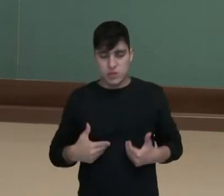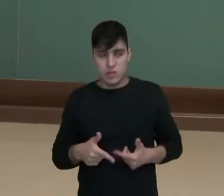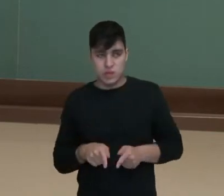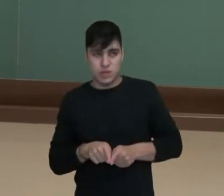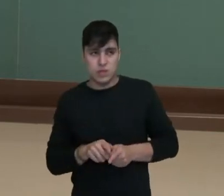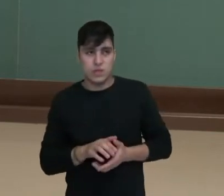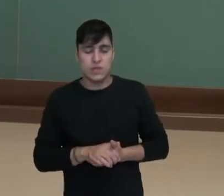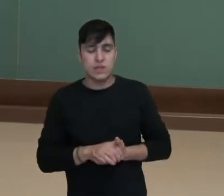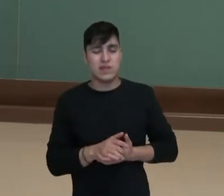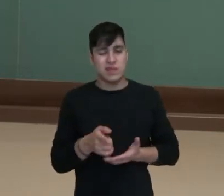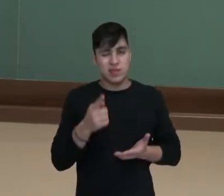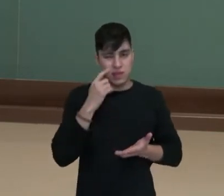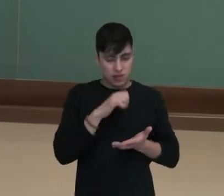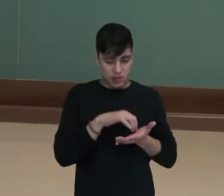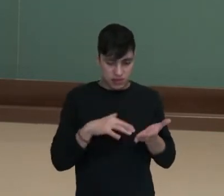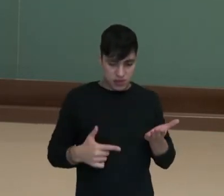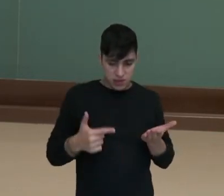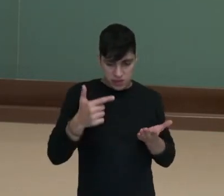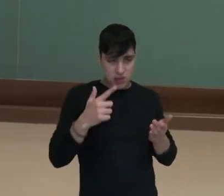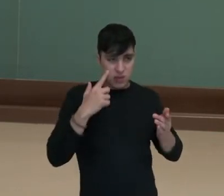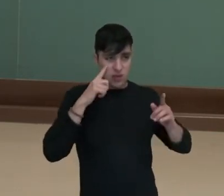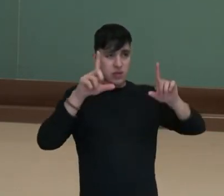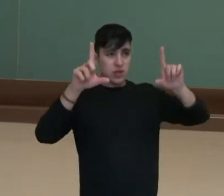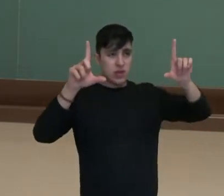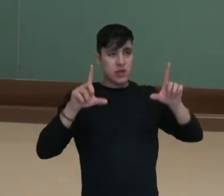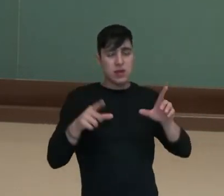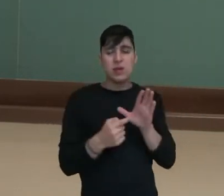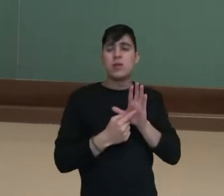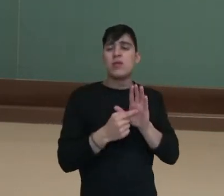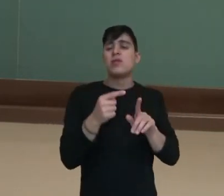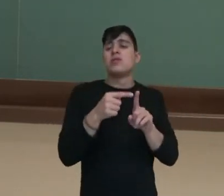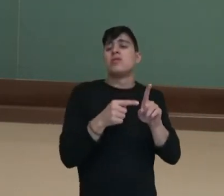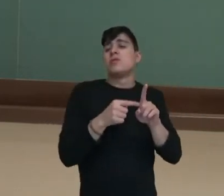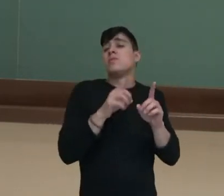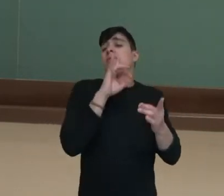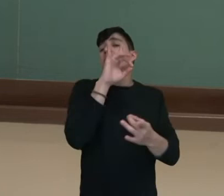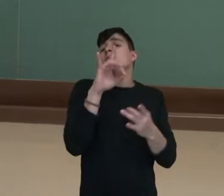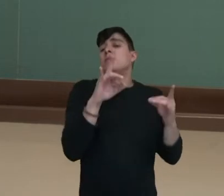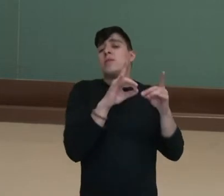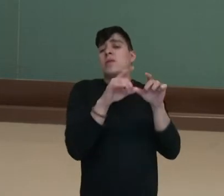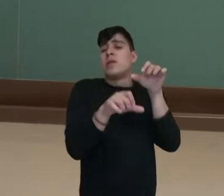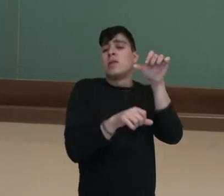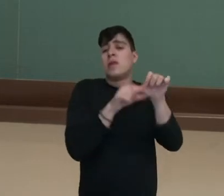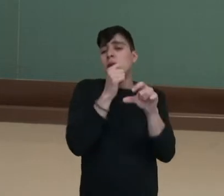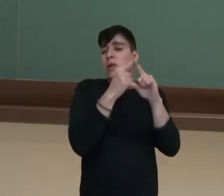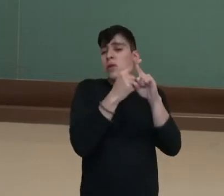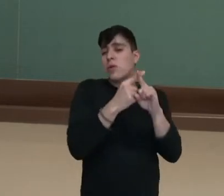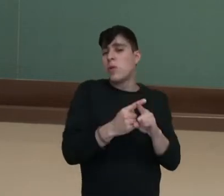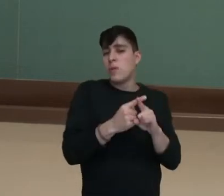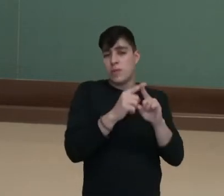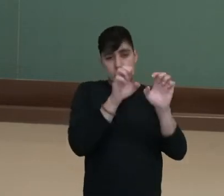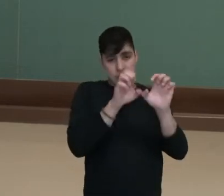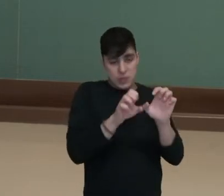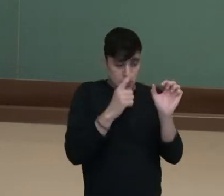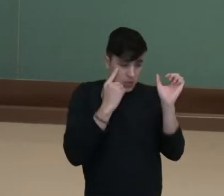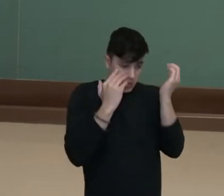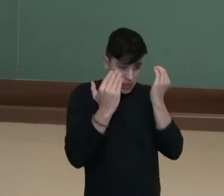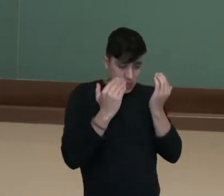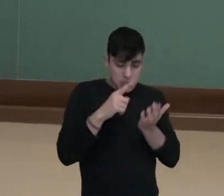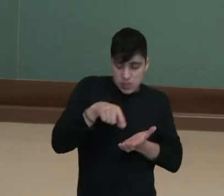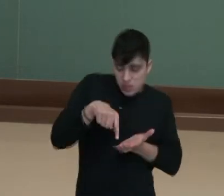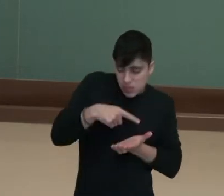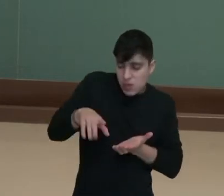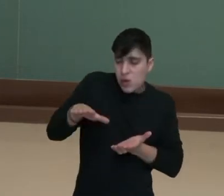Vamos lá para uma atividade. A figura abaixo mostra um tipo específico de alteração cromossômica estrutural. Analise a figura e